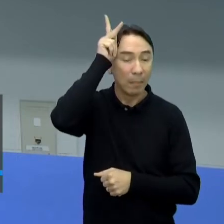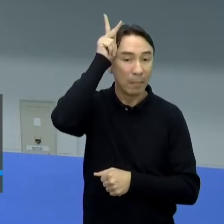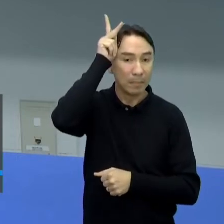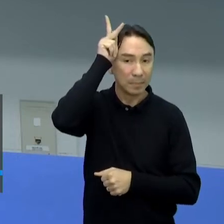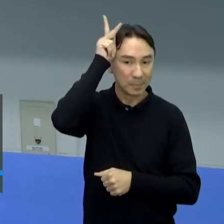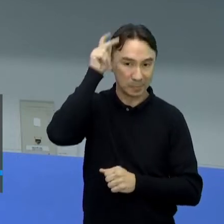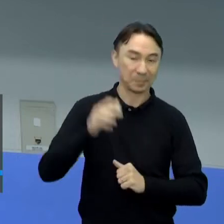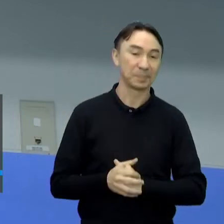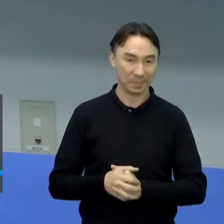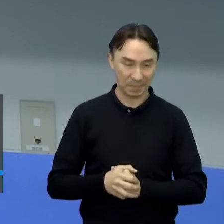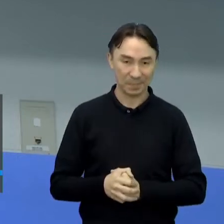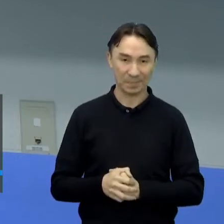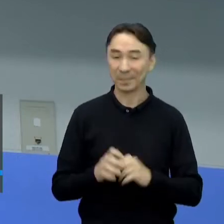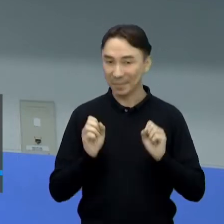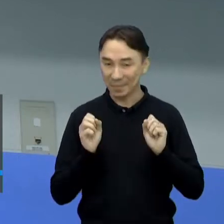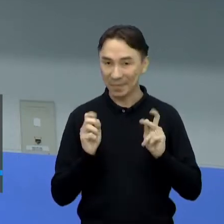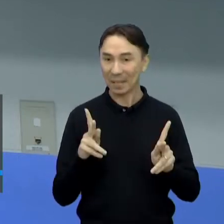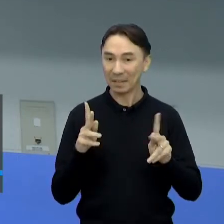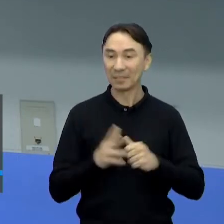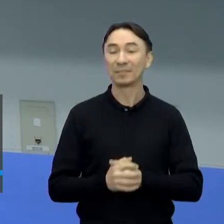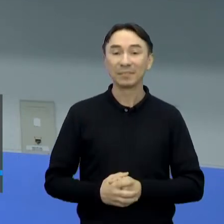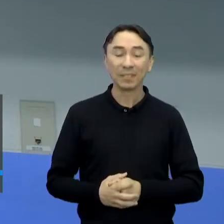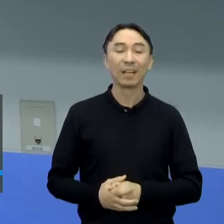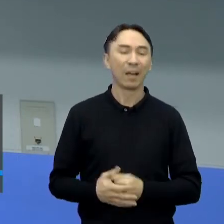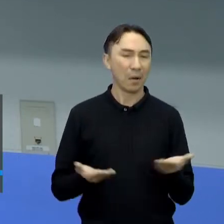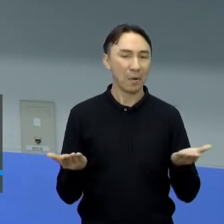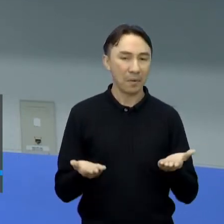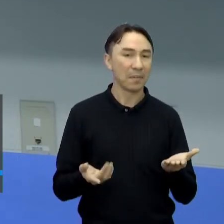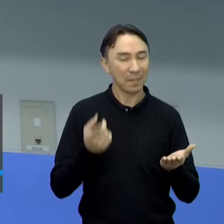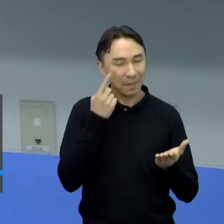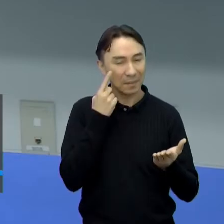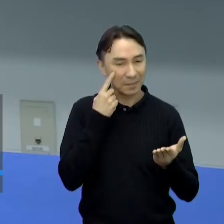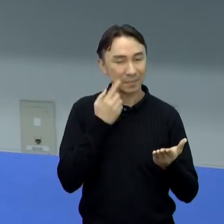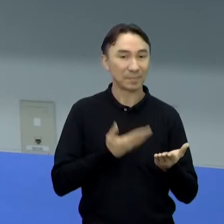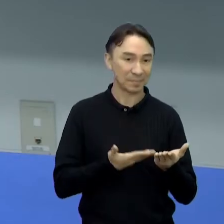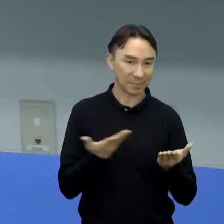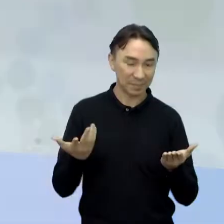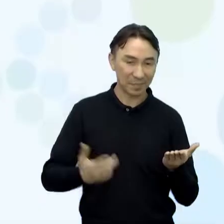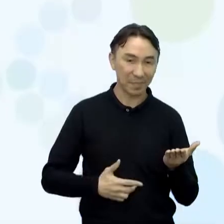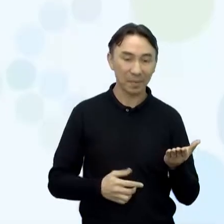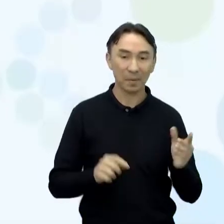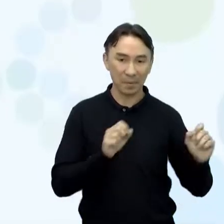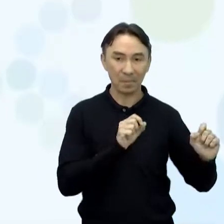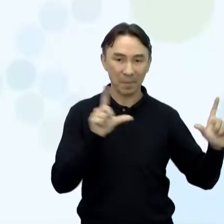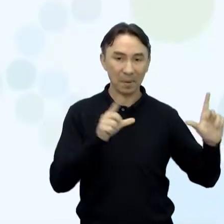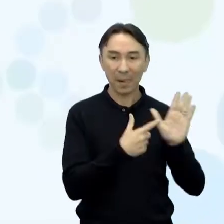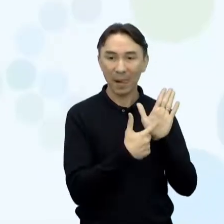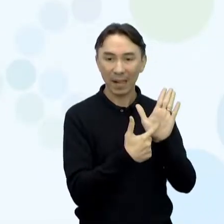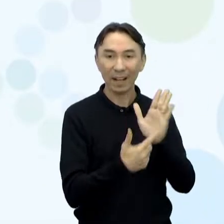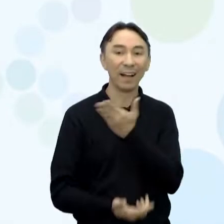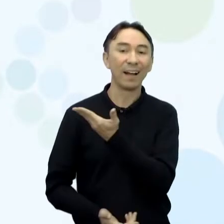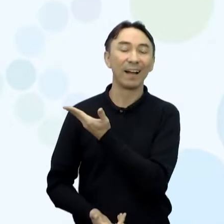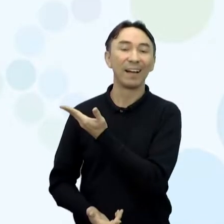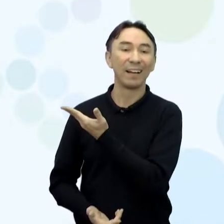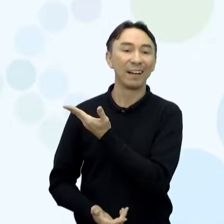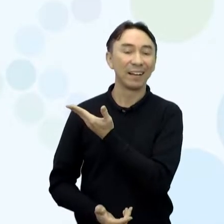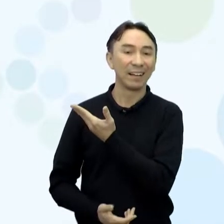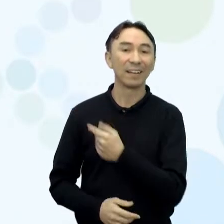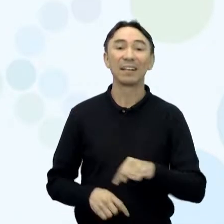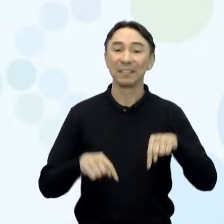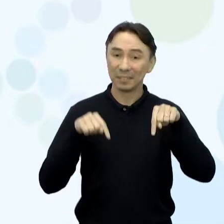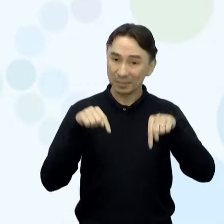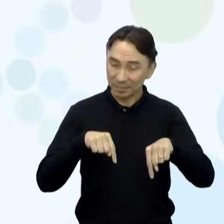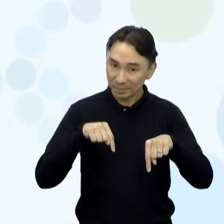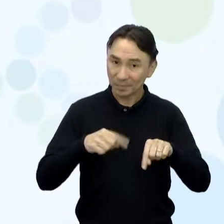Kátia. Muito bem. Vamos colocar no LED. A gente não pode esquecer que esse componente